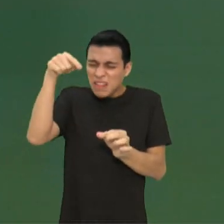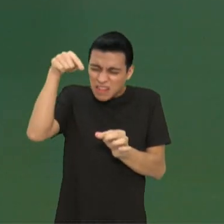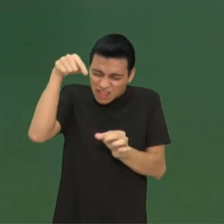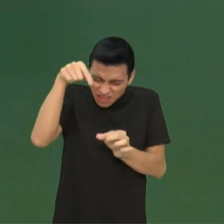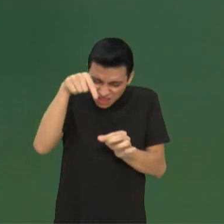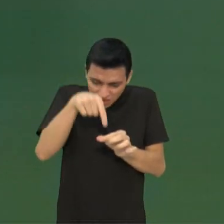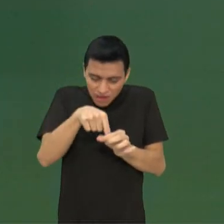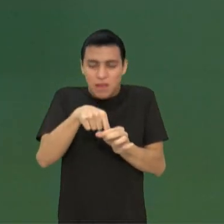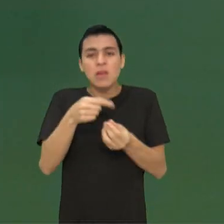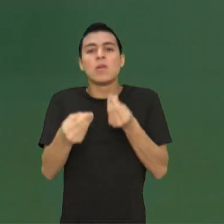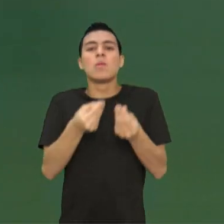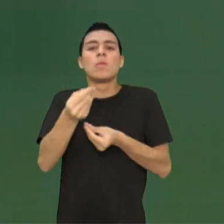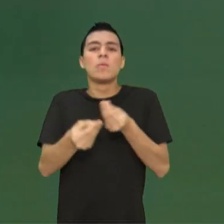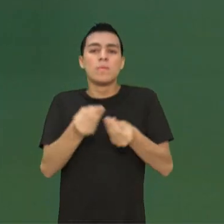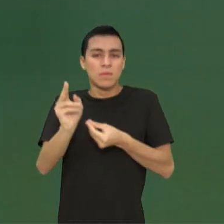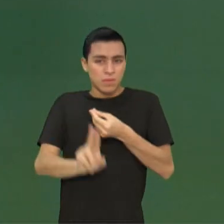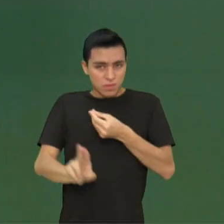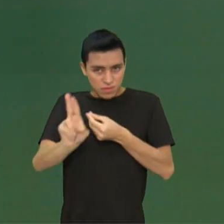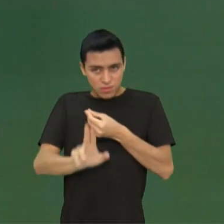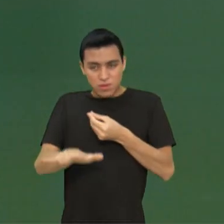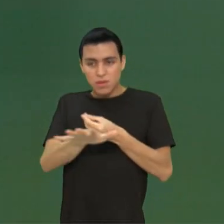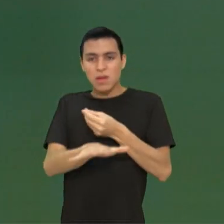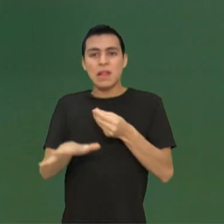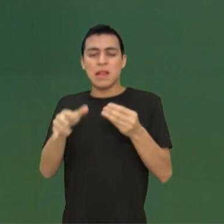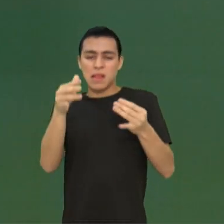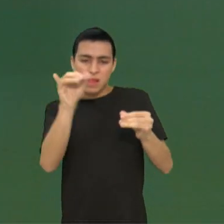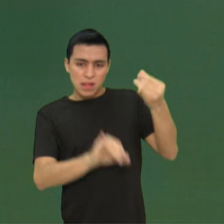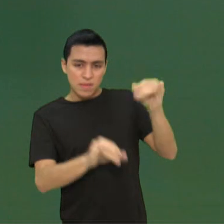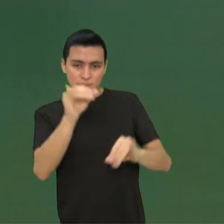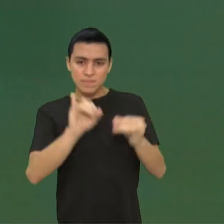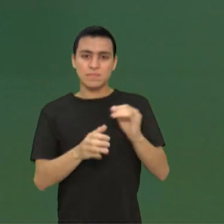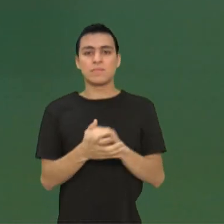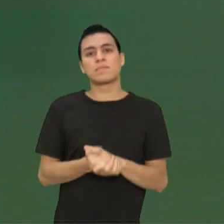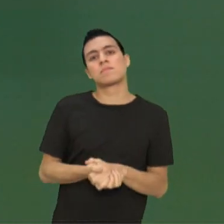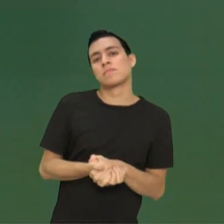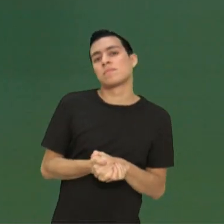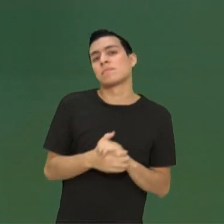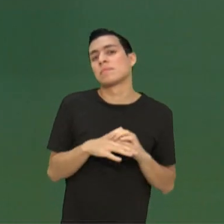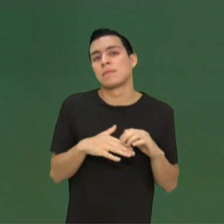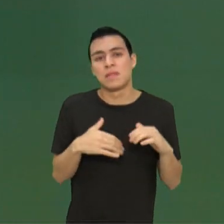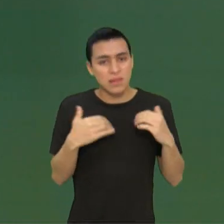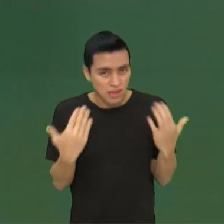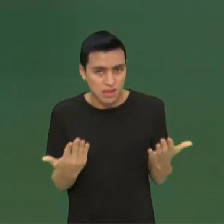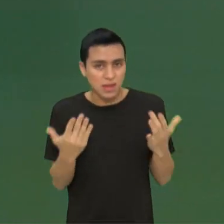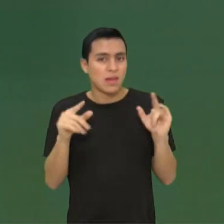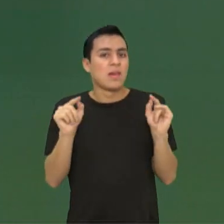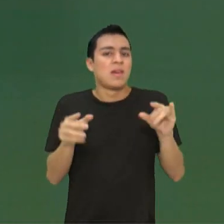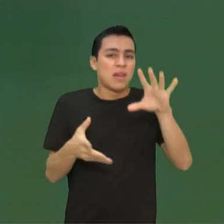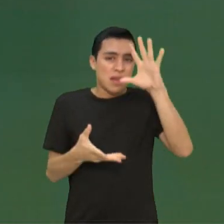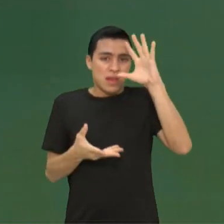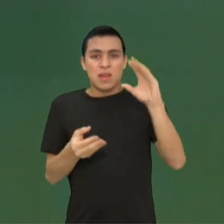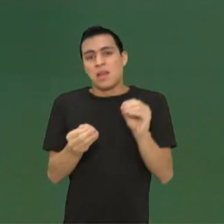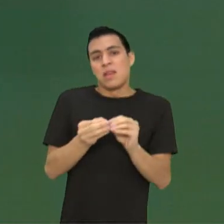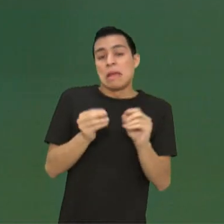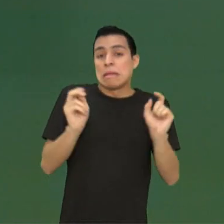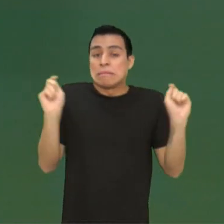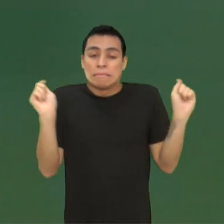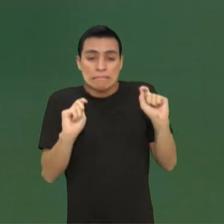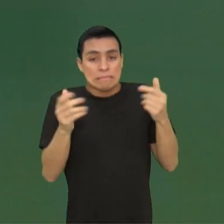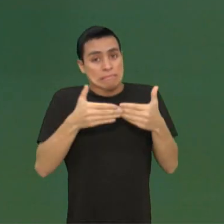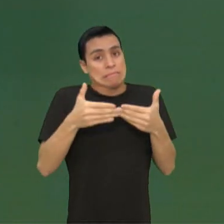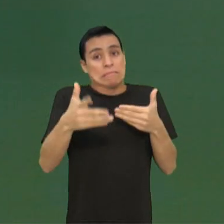micro-ml de substâncias, muito usado em laboratório isso. Então, gente, uma provável